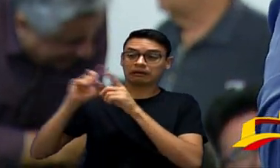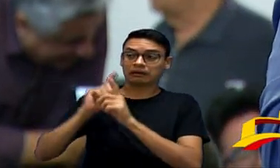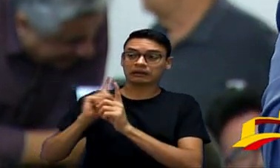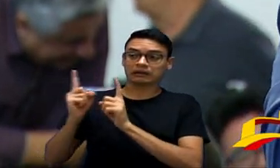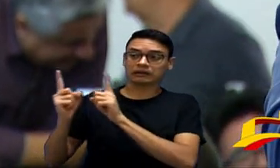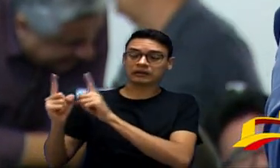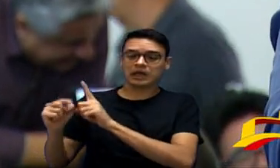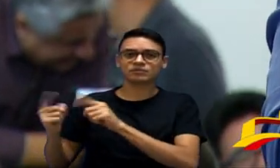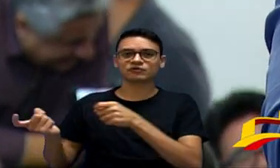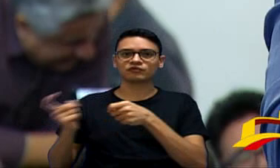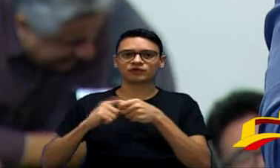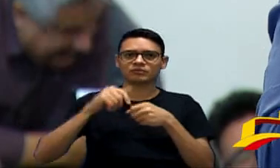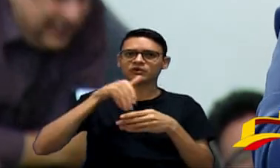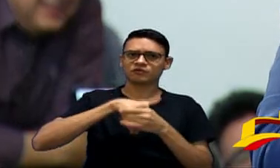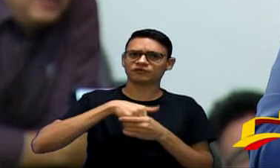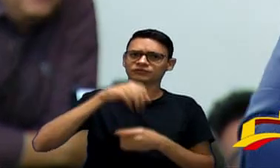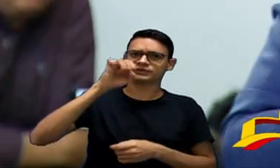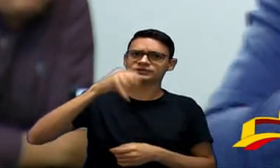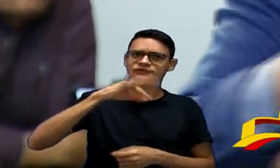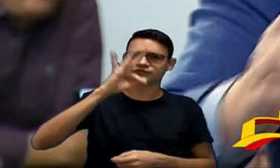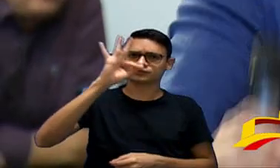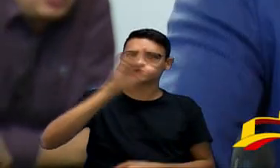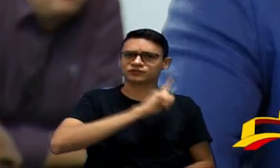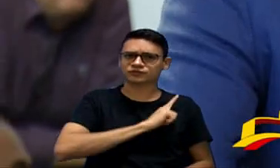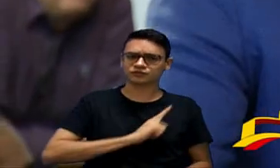para o futuro governador Tarcísio.